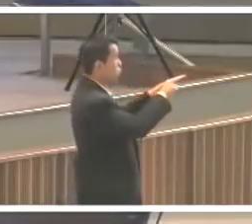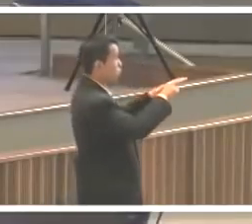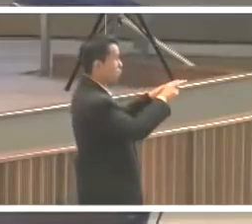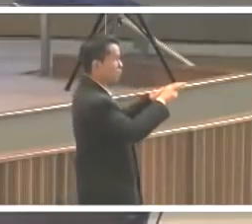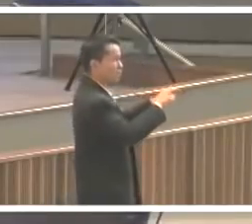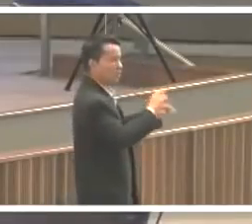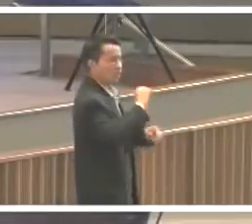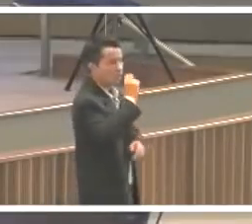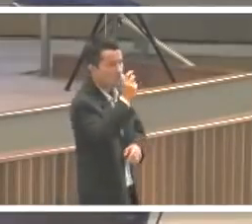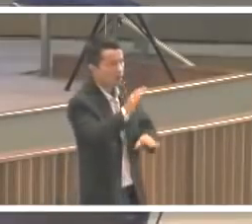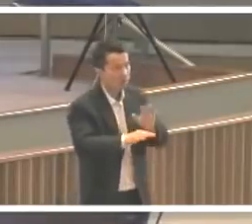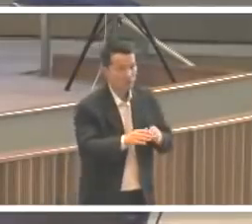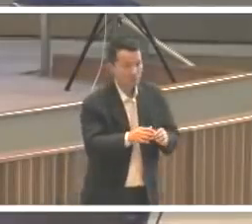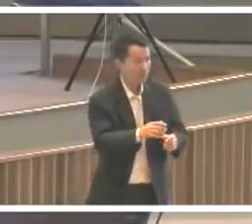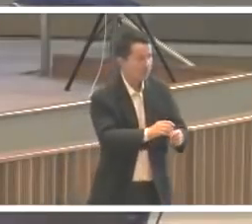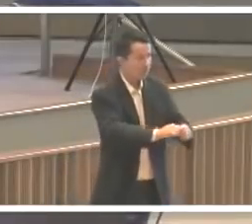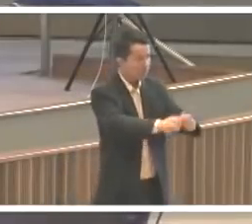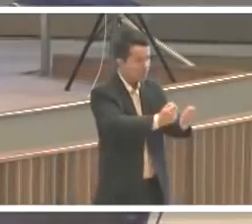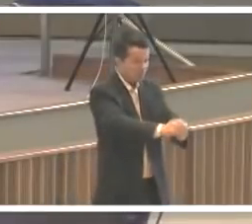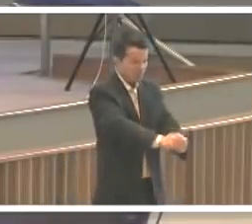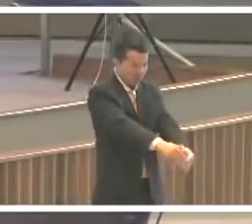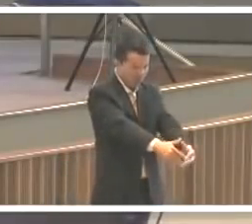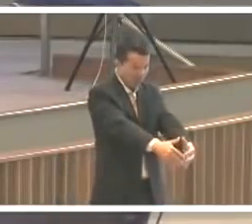Que o pão não se multiplicou?